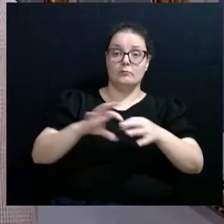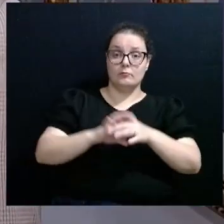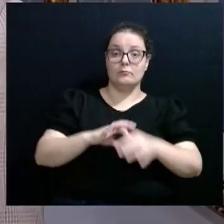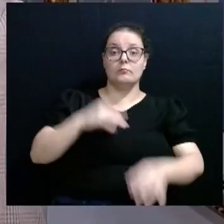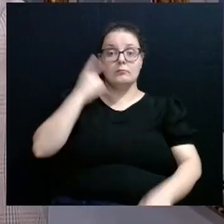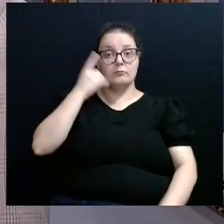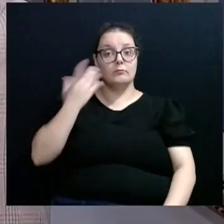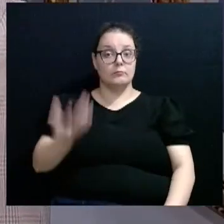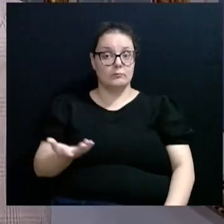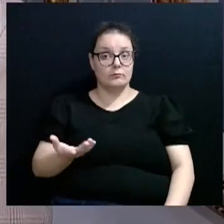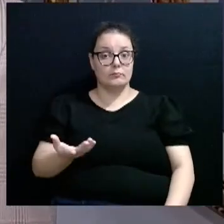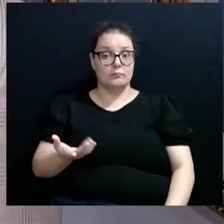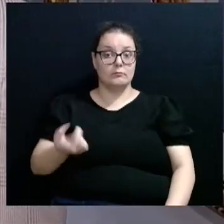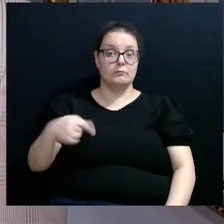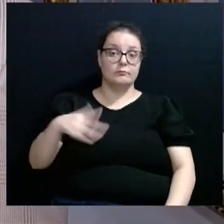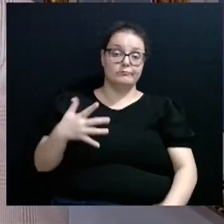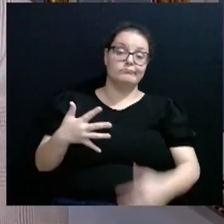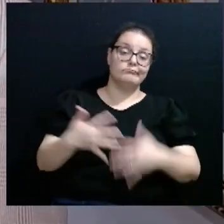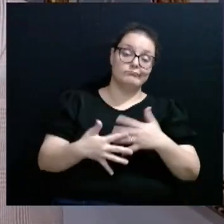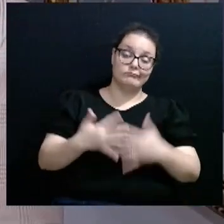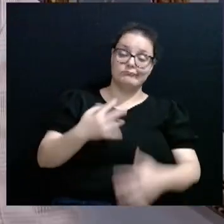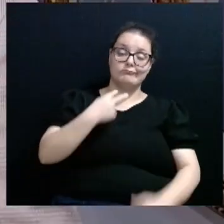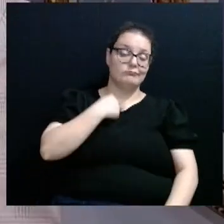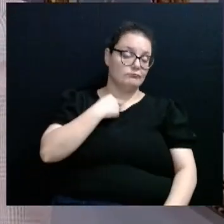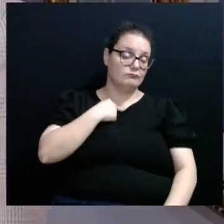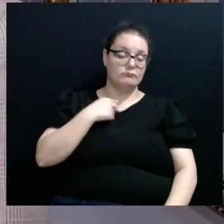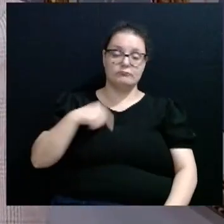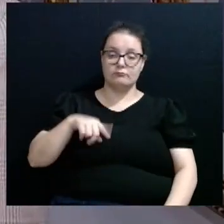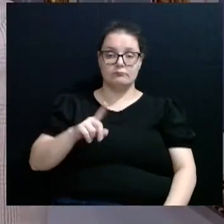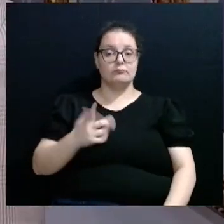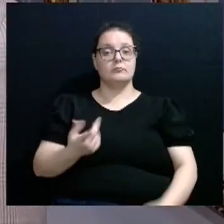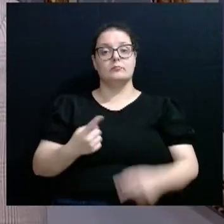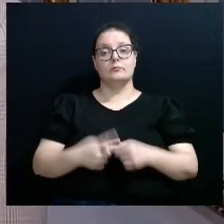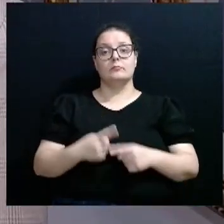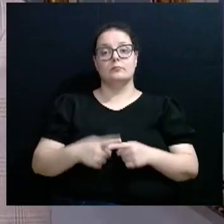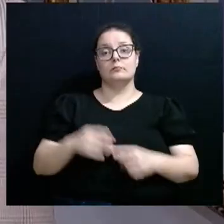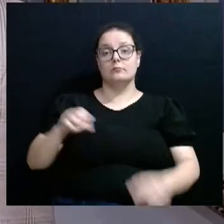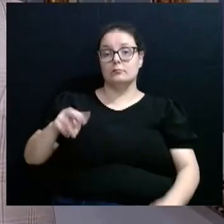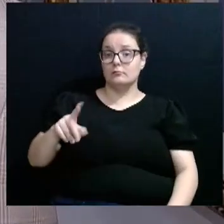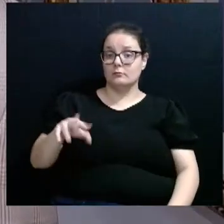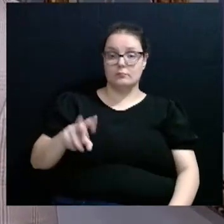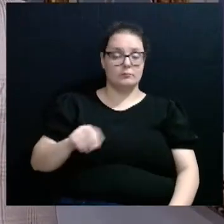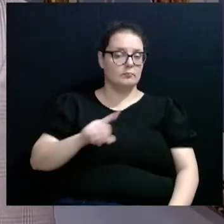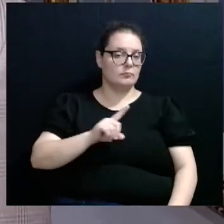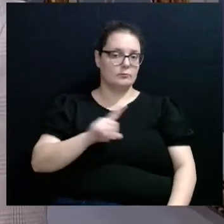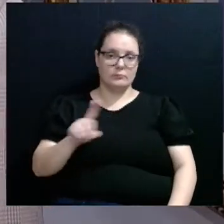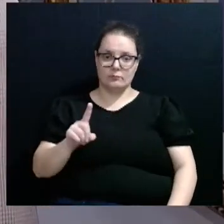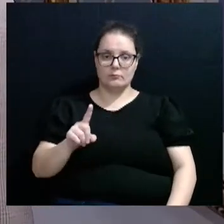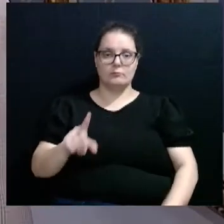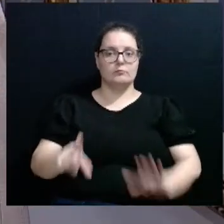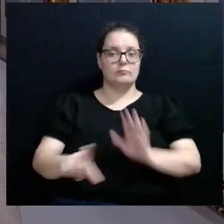são impedidos hoje de mandar para esse convênio porque ainda não está legalizado isso,